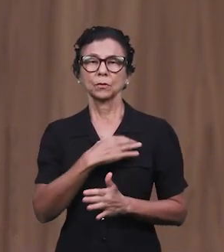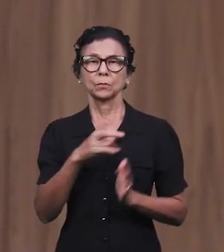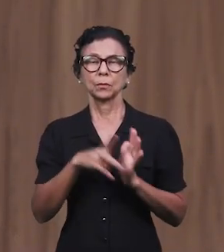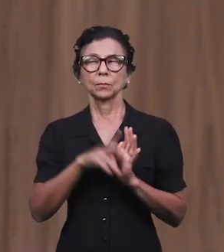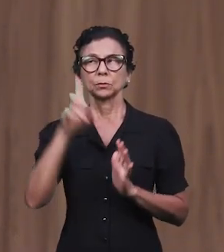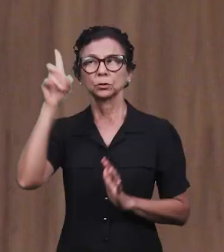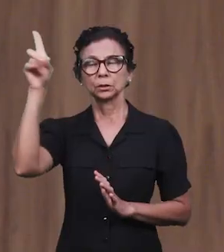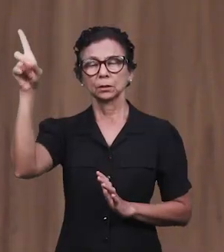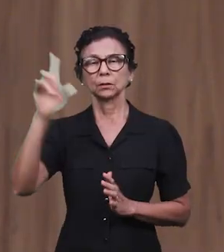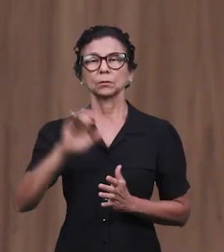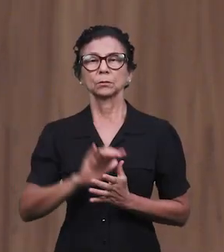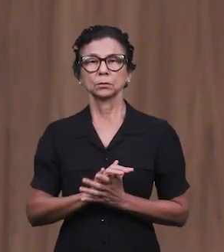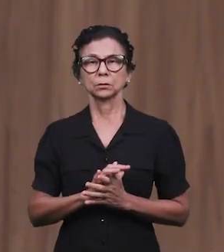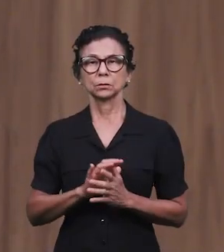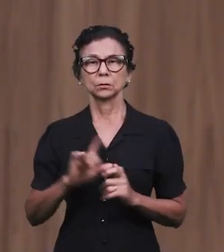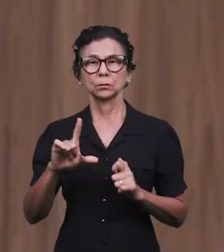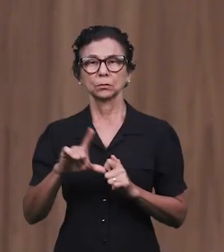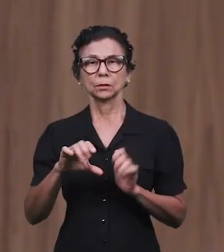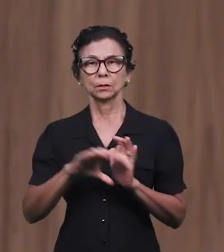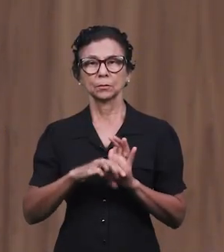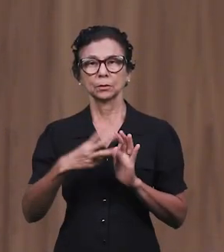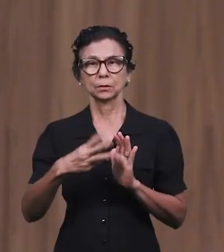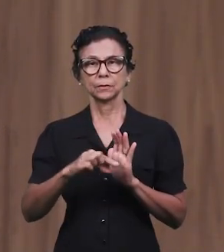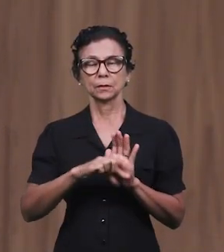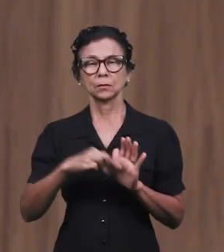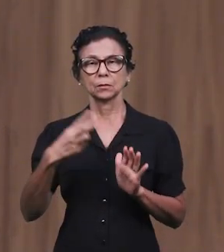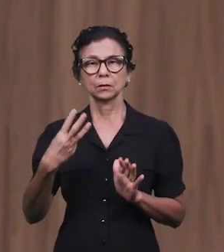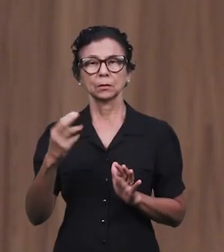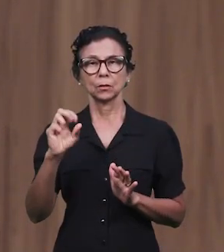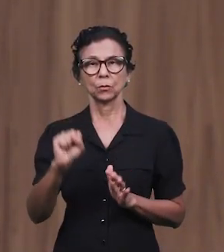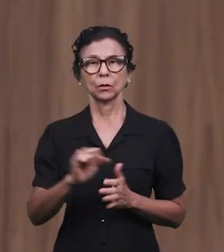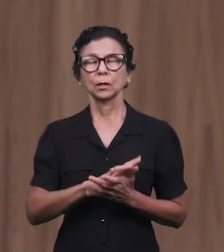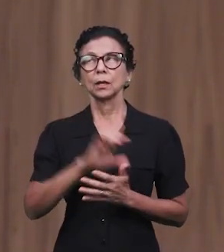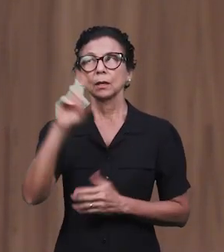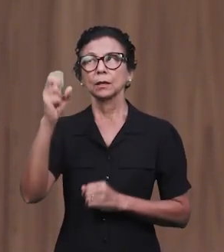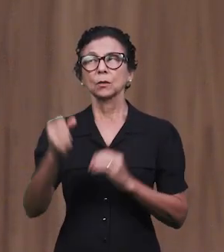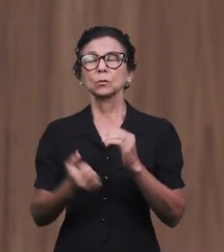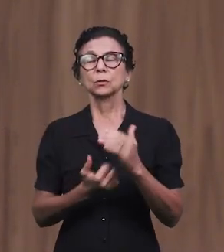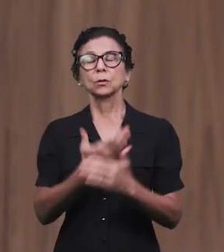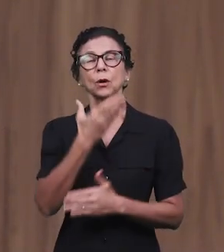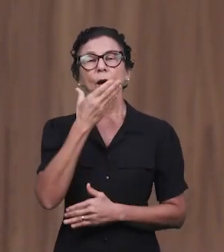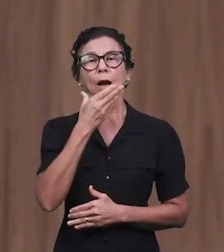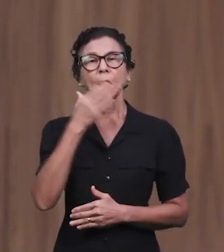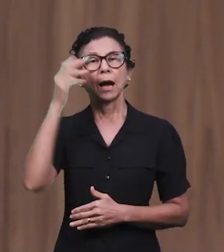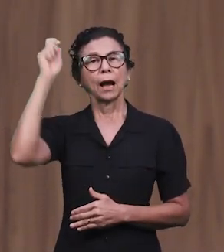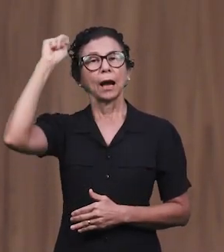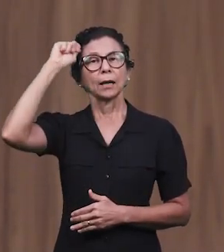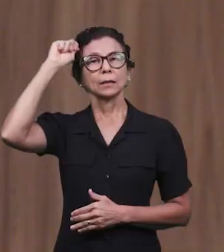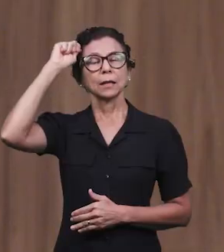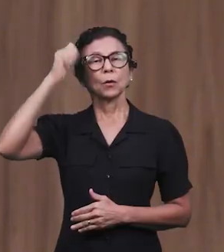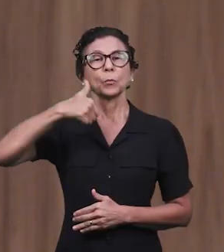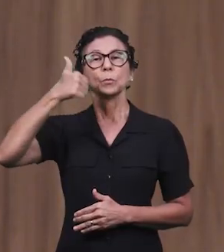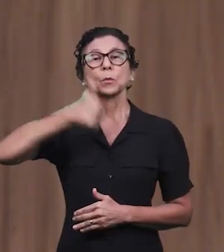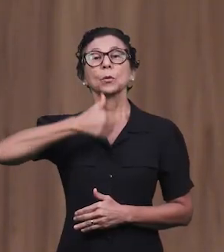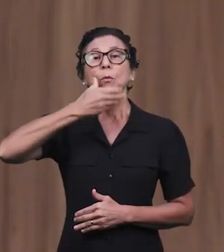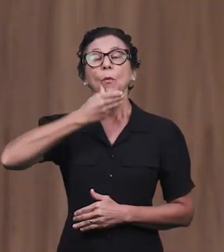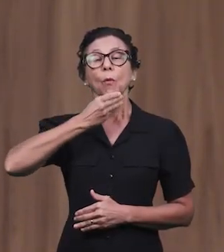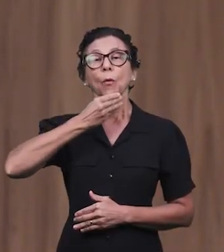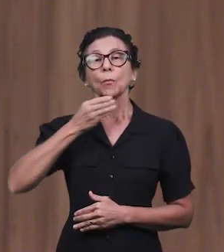3,38. Deus criou Adão, o primeiro homem, e Jesus, como descendente